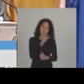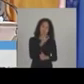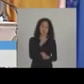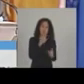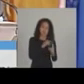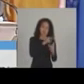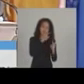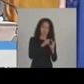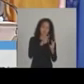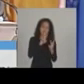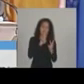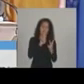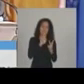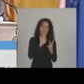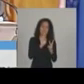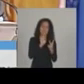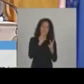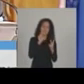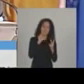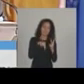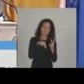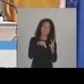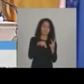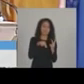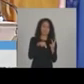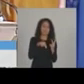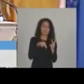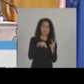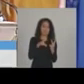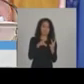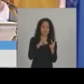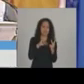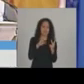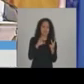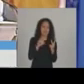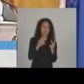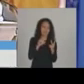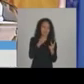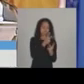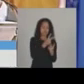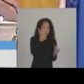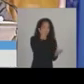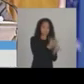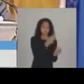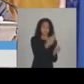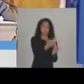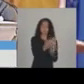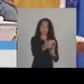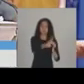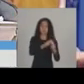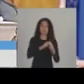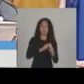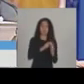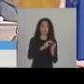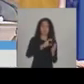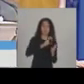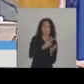de Renan Calheiros seja processo também por corrupção tudo bandido